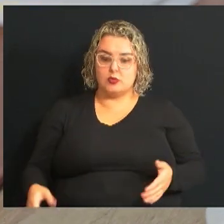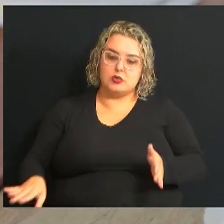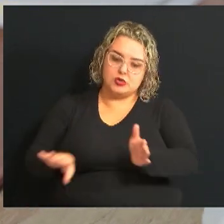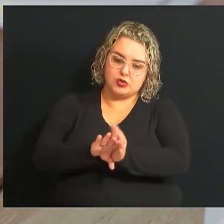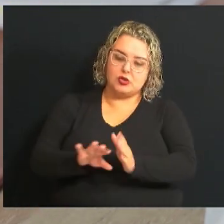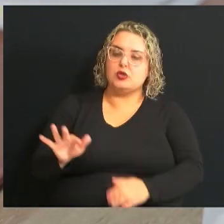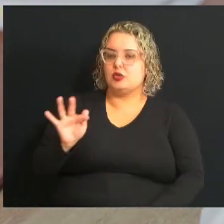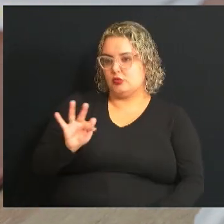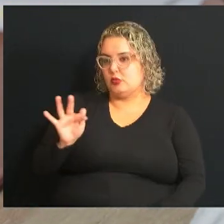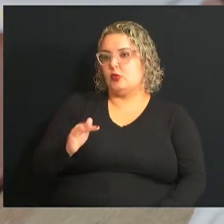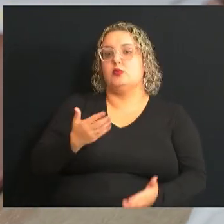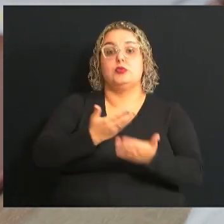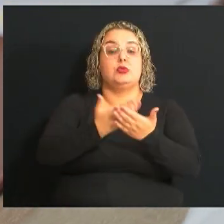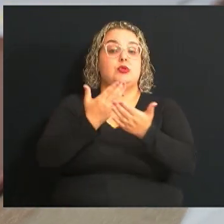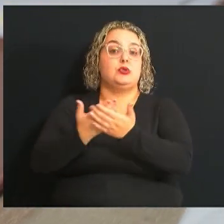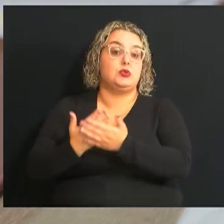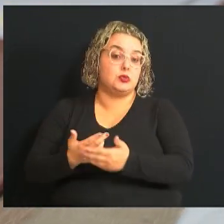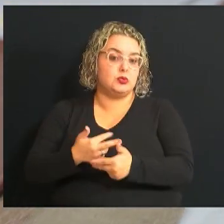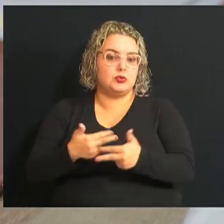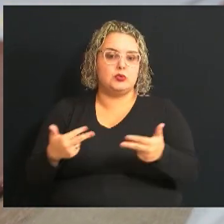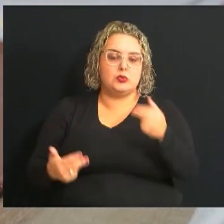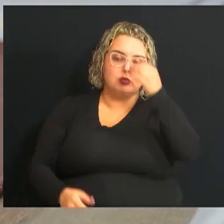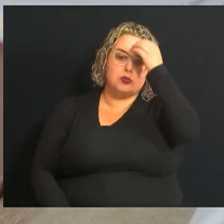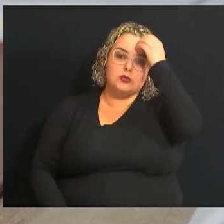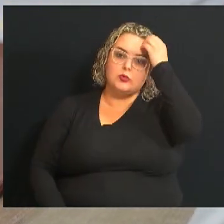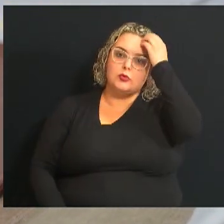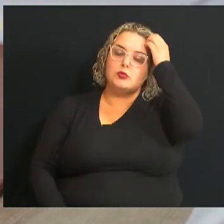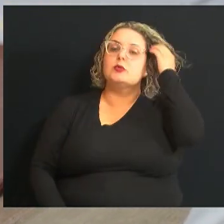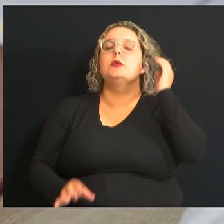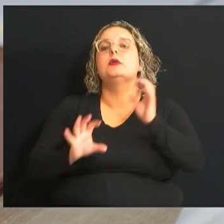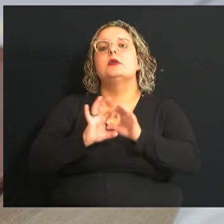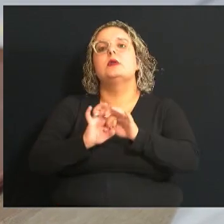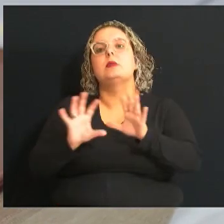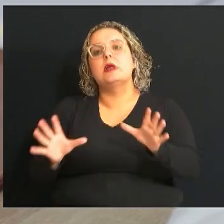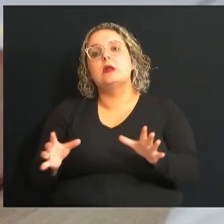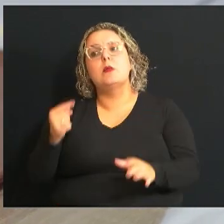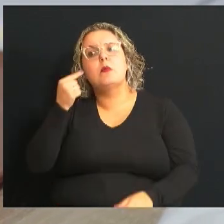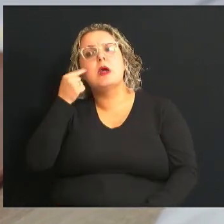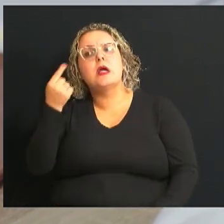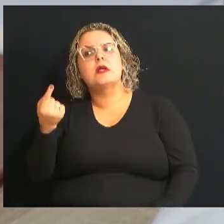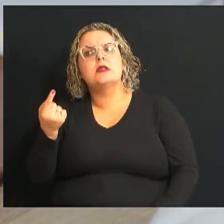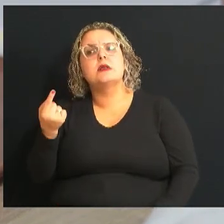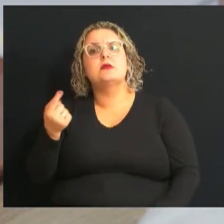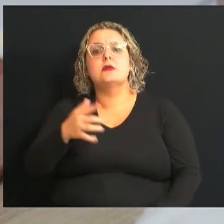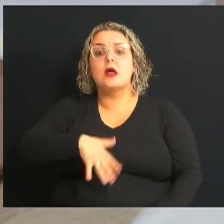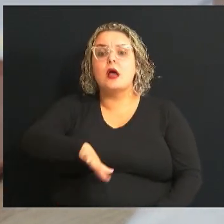está estudando algumas coisas disponíveis,